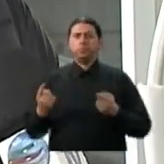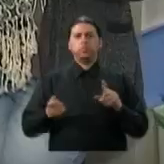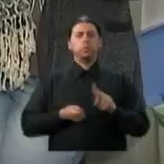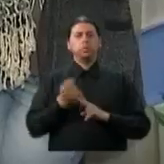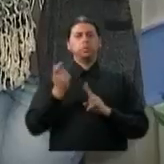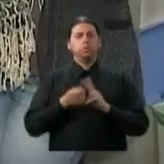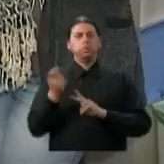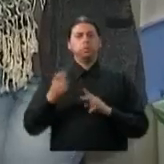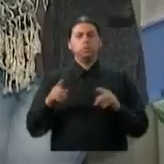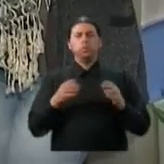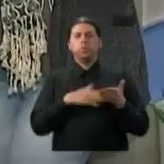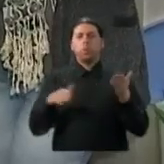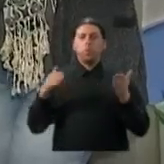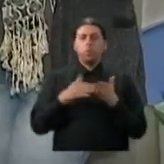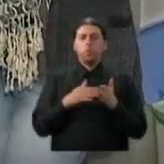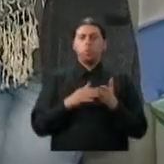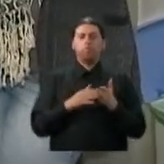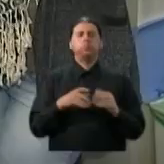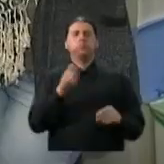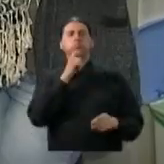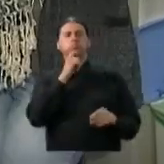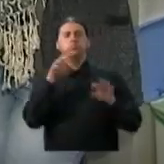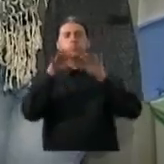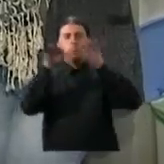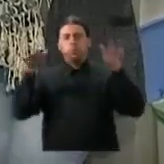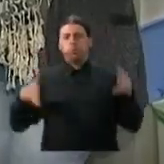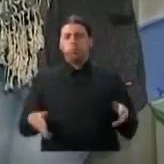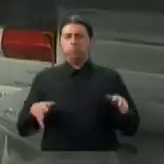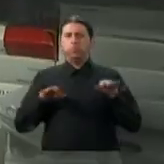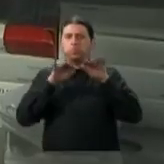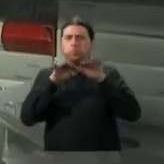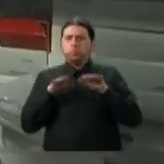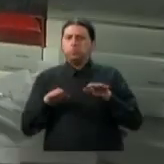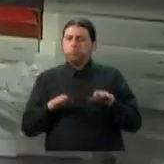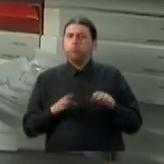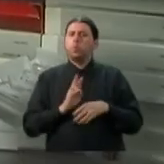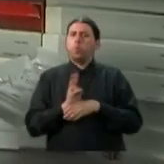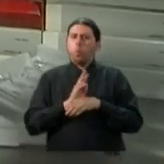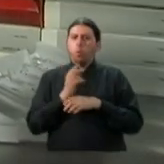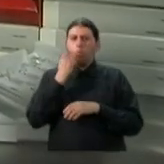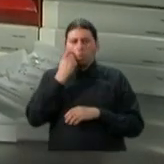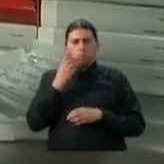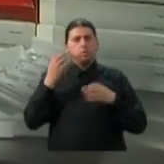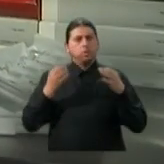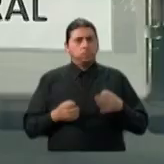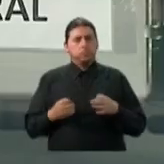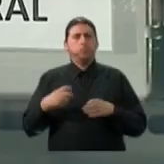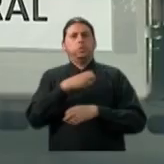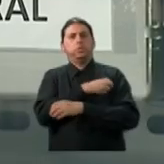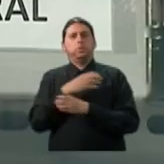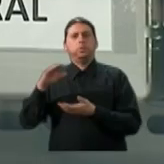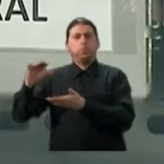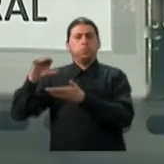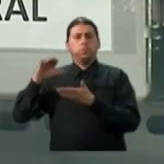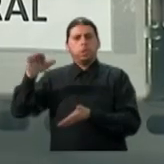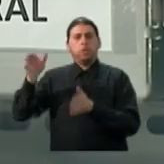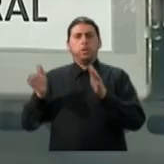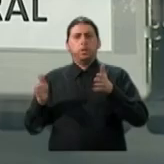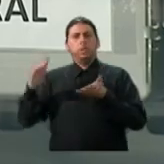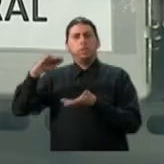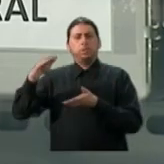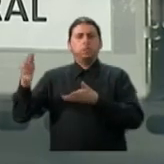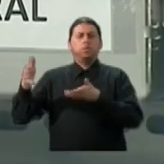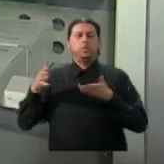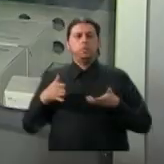vacinação mensalmente. Toda a cadeia de frio ela é bem controlada, desde quando a vacina chega aqui, né, dentro